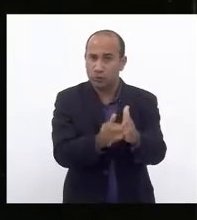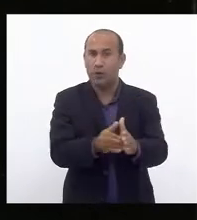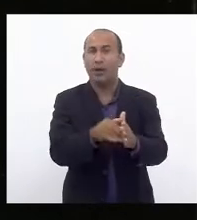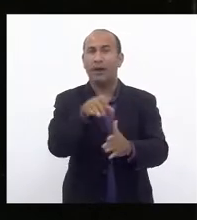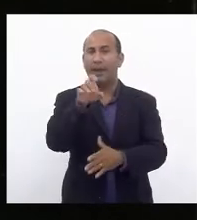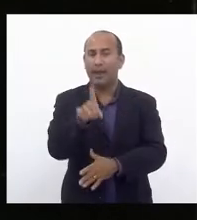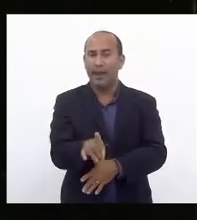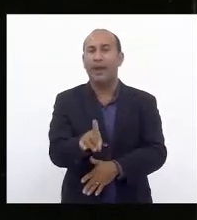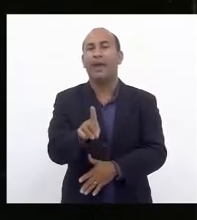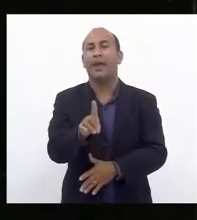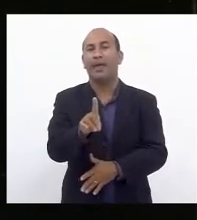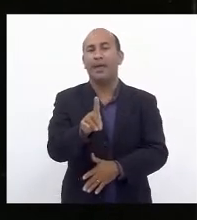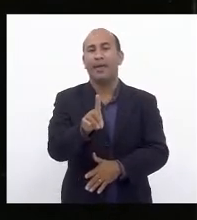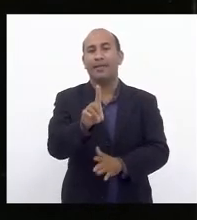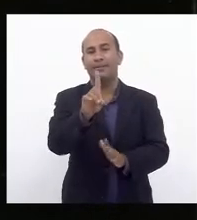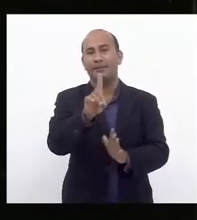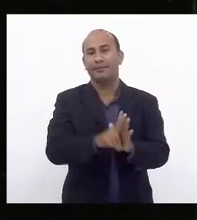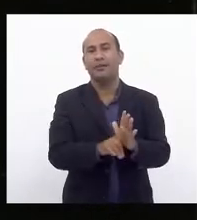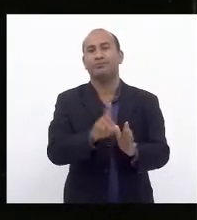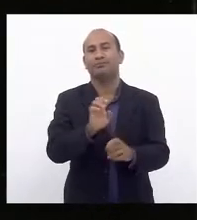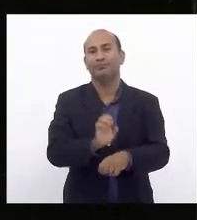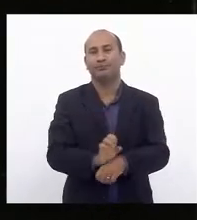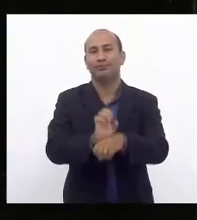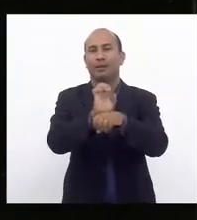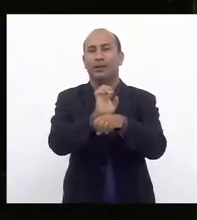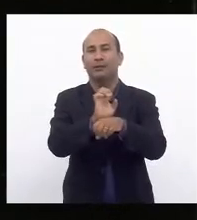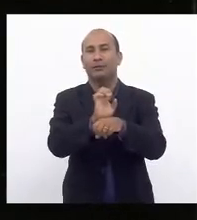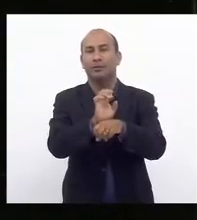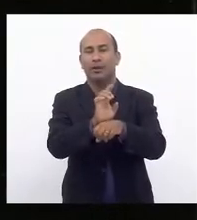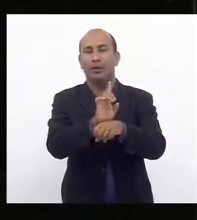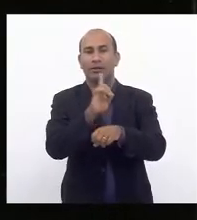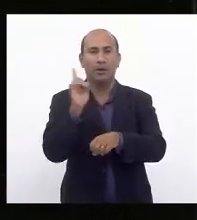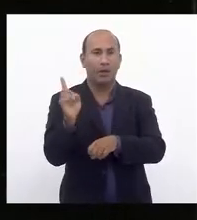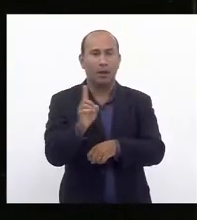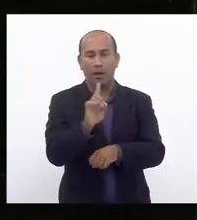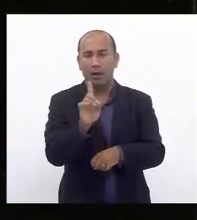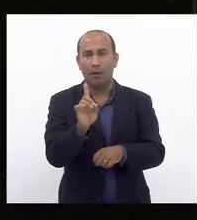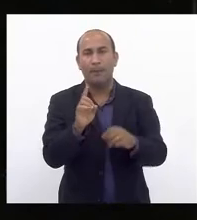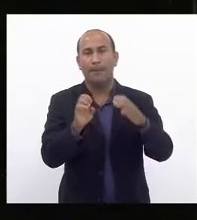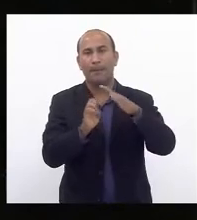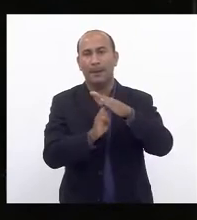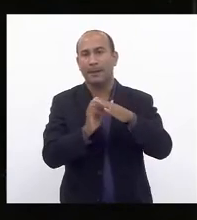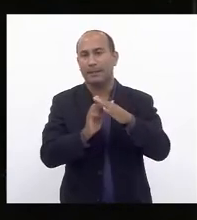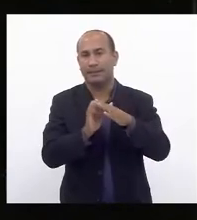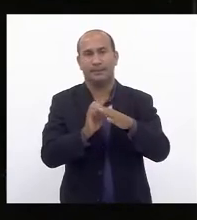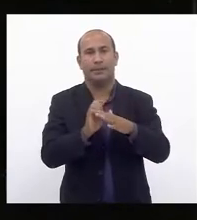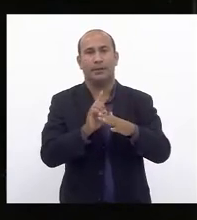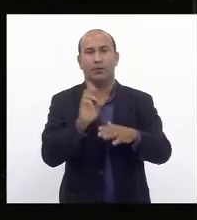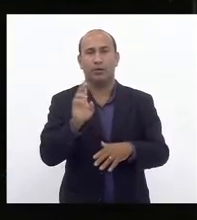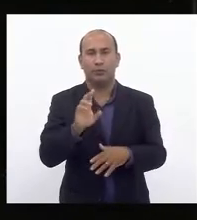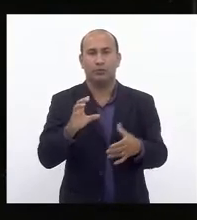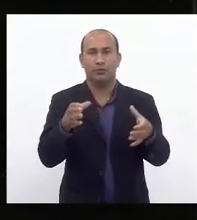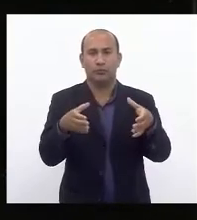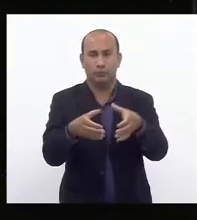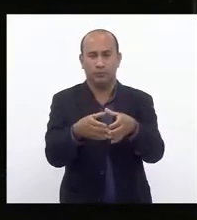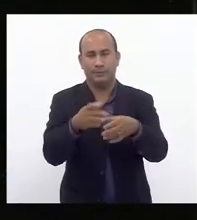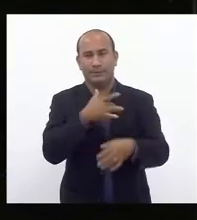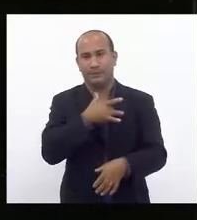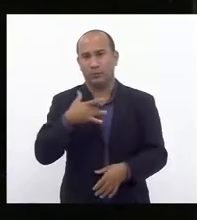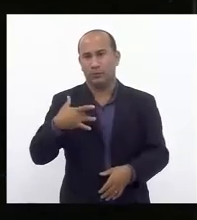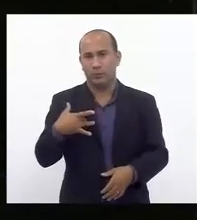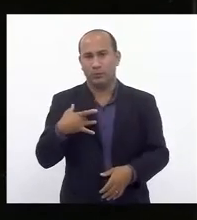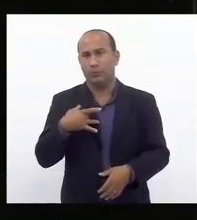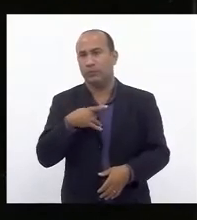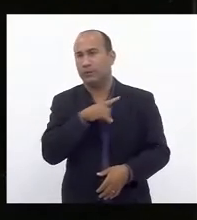é dever do Estado. Não vamos privatizar as nossas unidades de saúde. Não